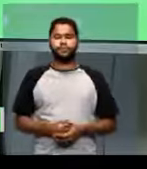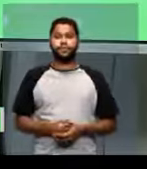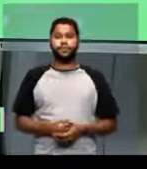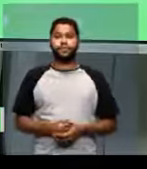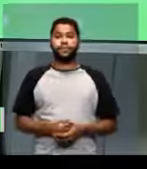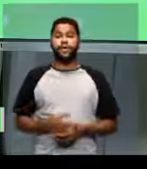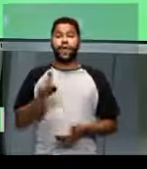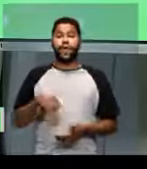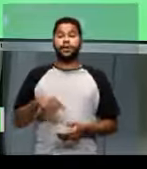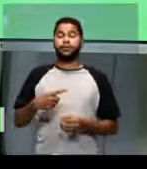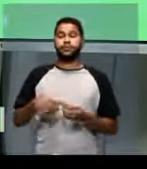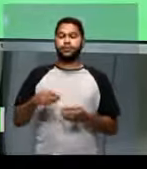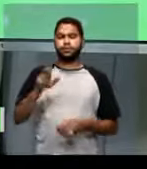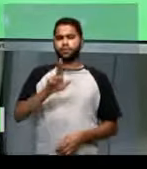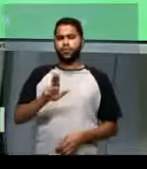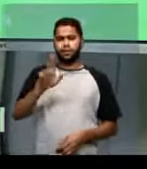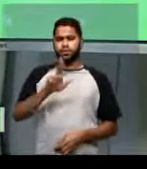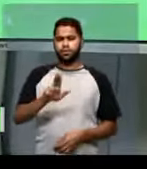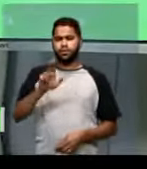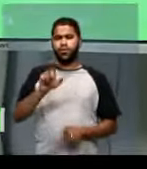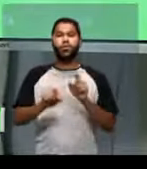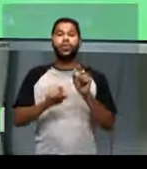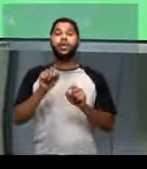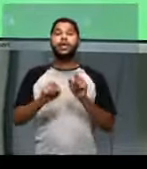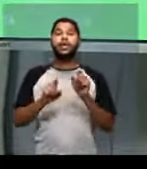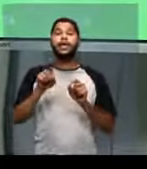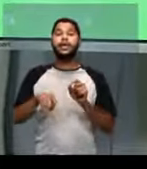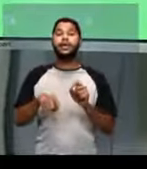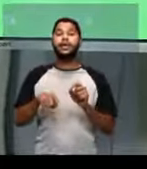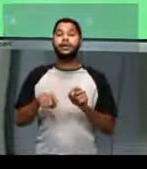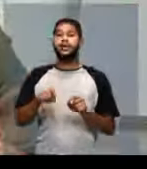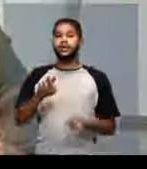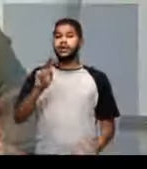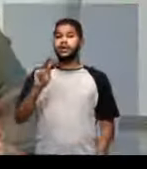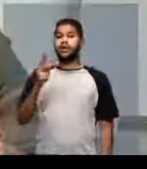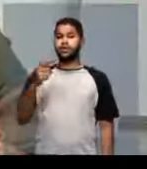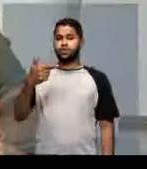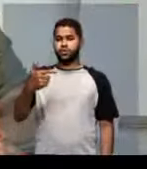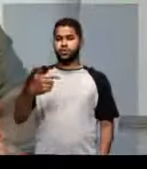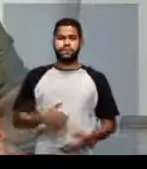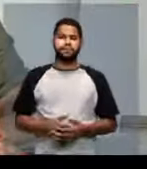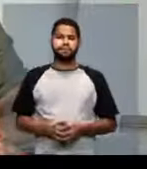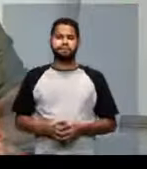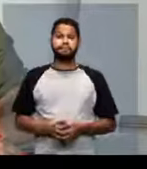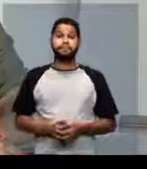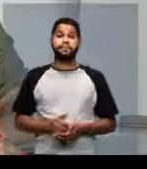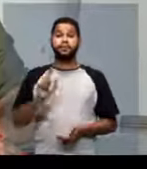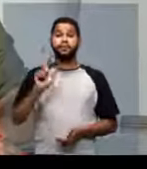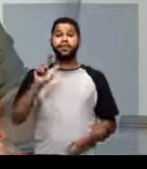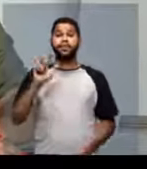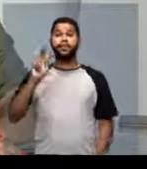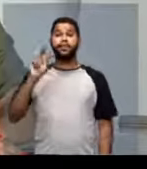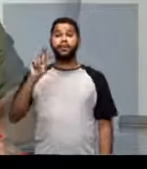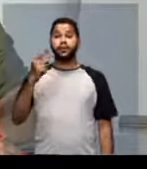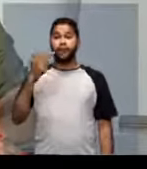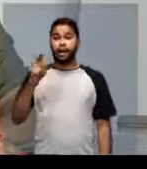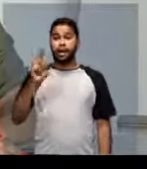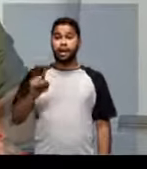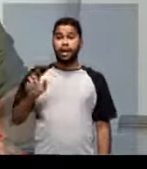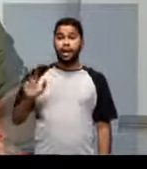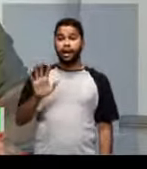é de Uberlândia. O que é hidrogênio? Bom, o hidrogênio, ele é uma substância